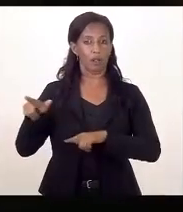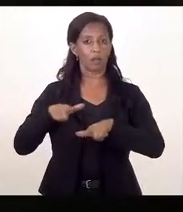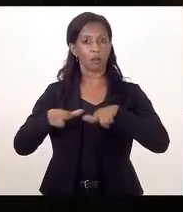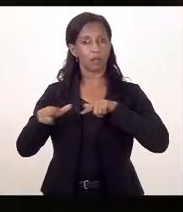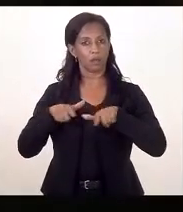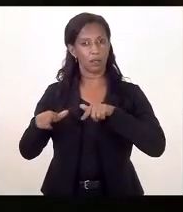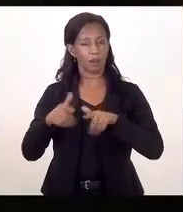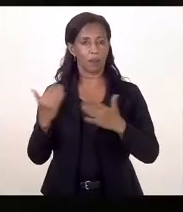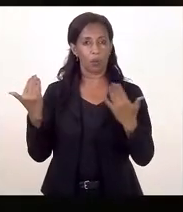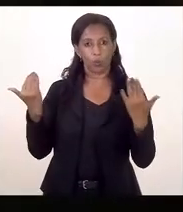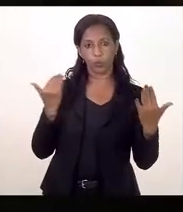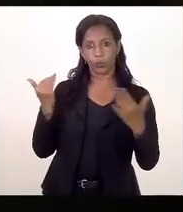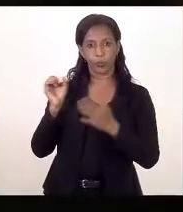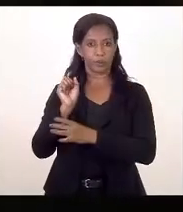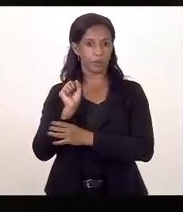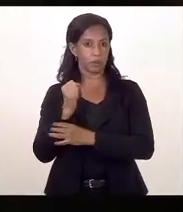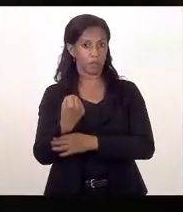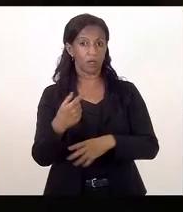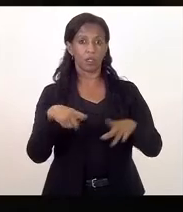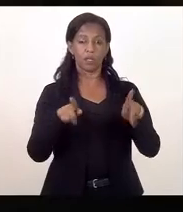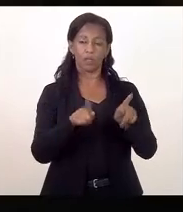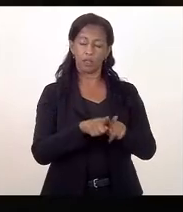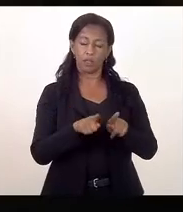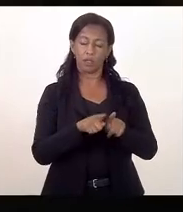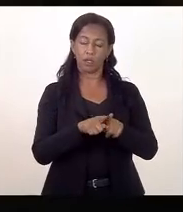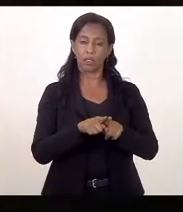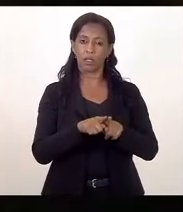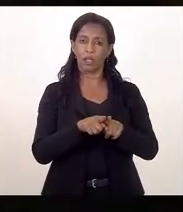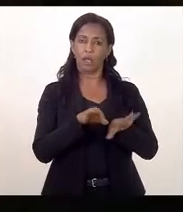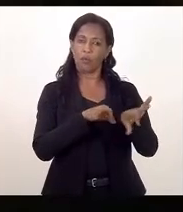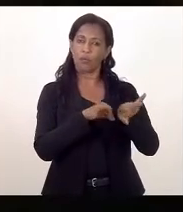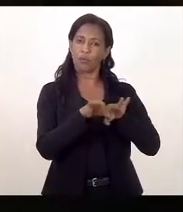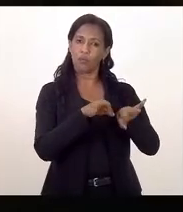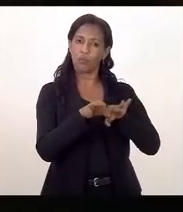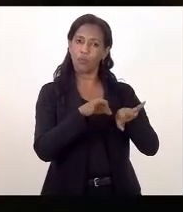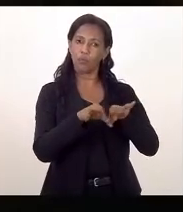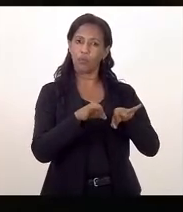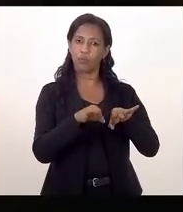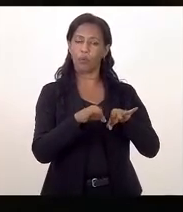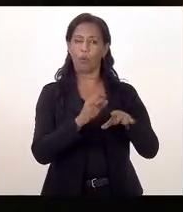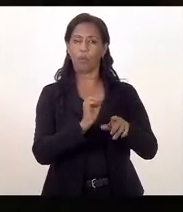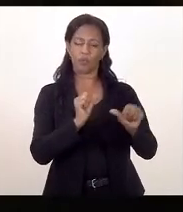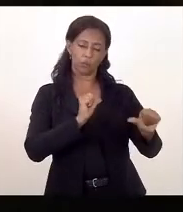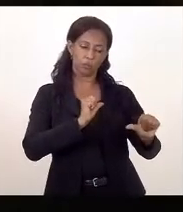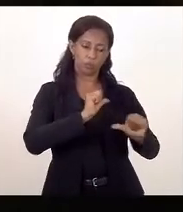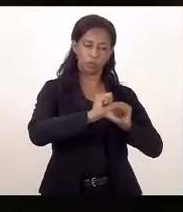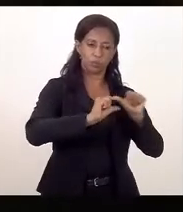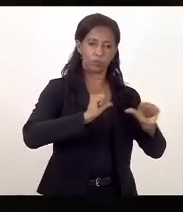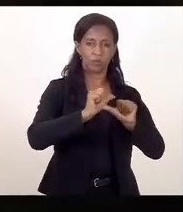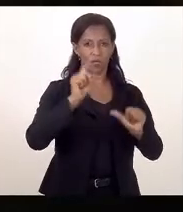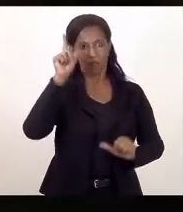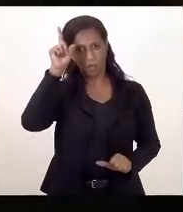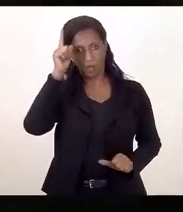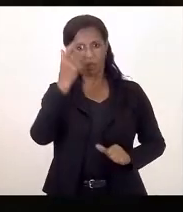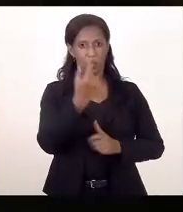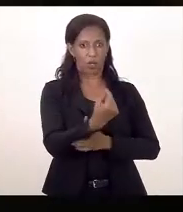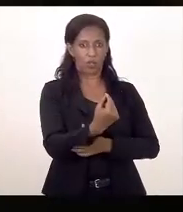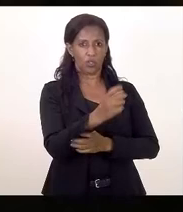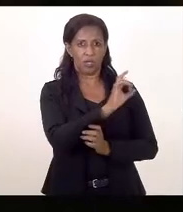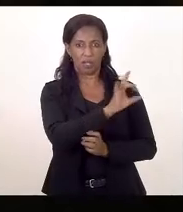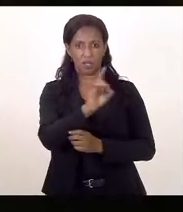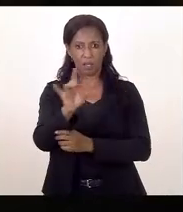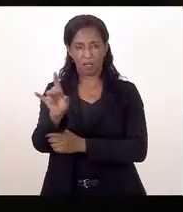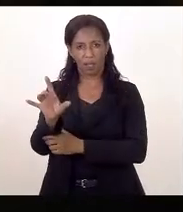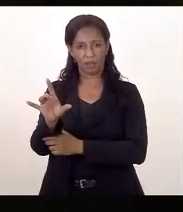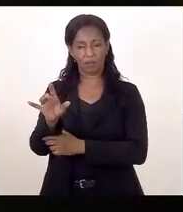as questões relacionadas à segurança e também a forma de subverter essa lógica que encara a favela